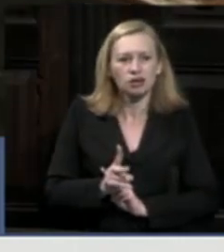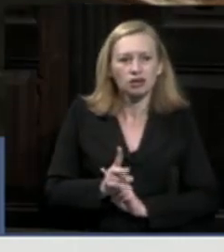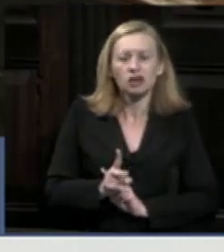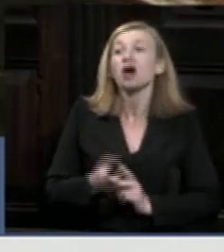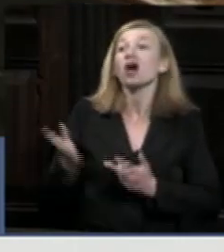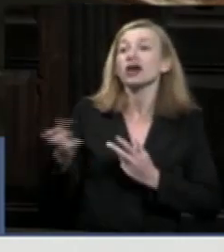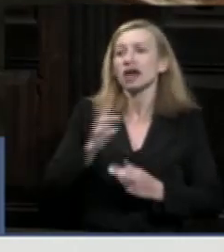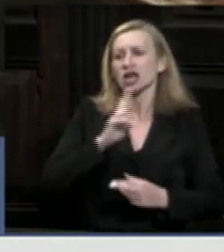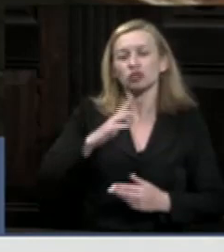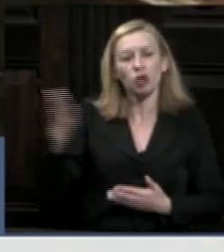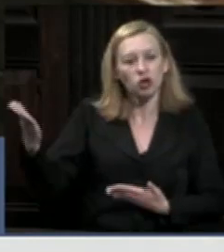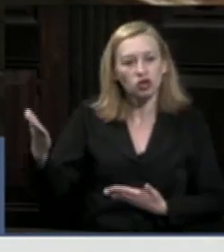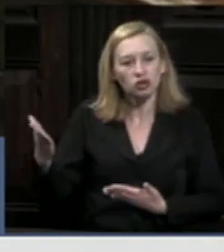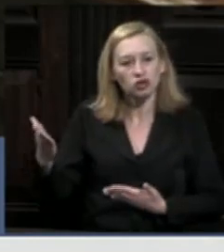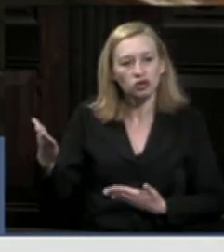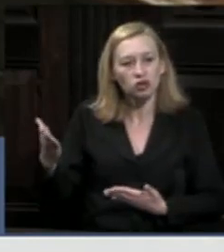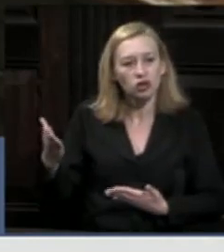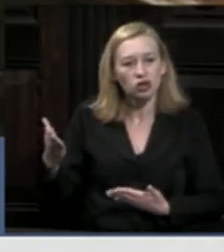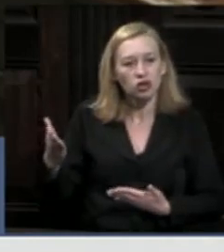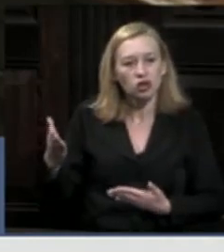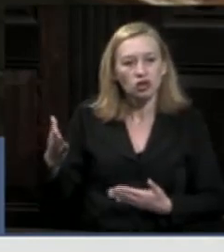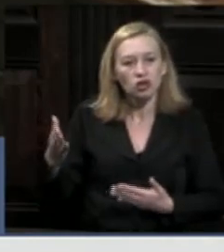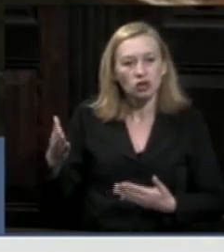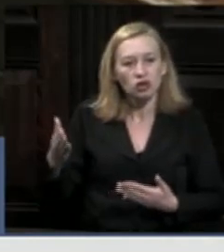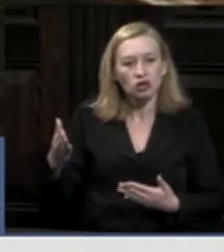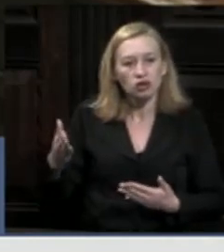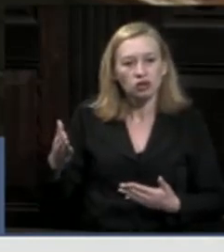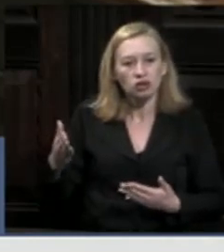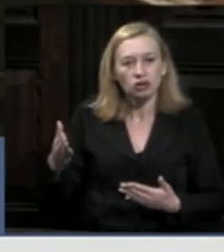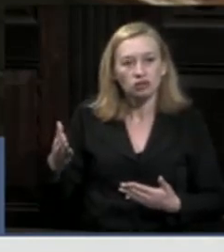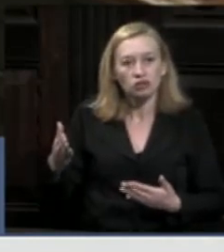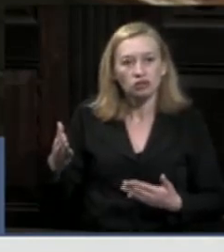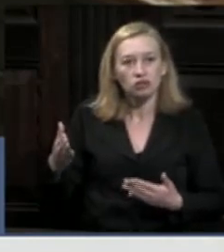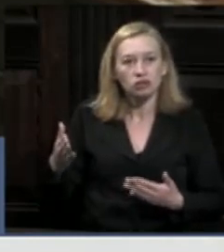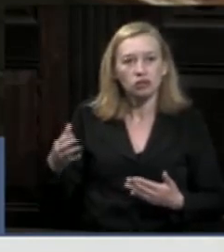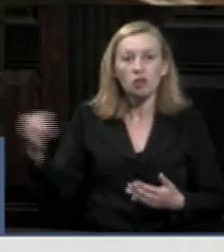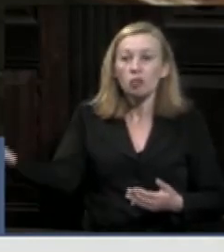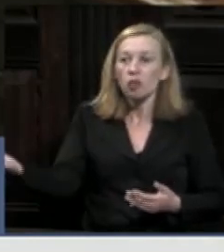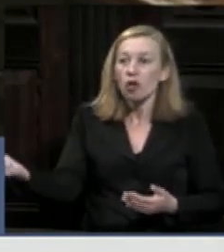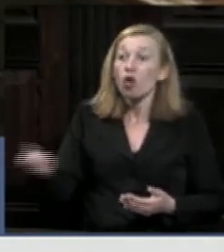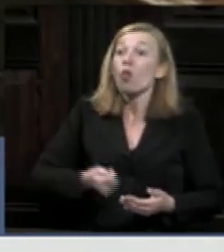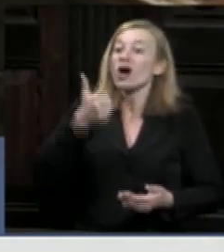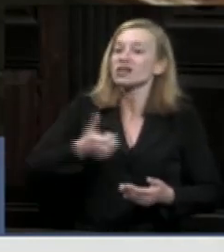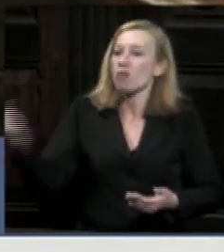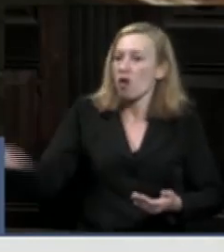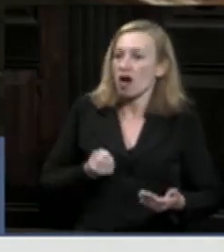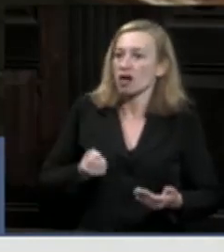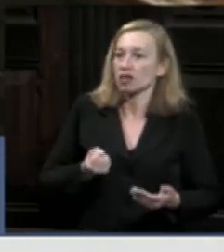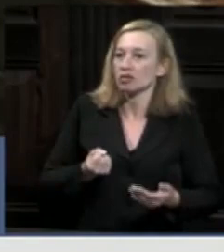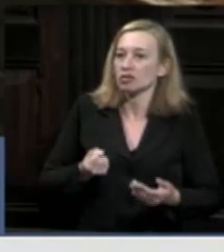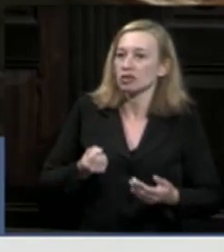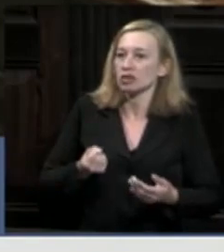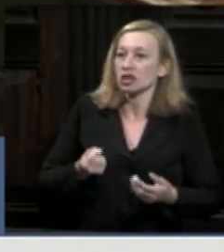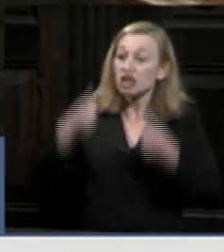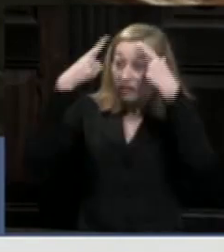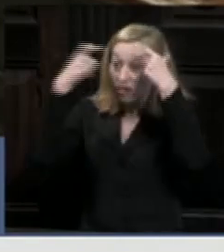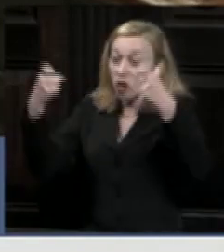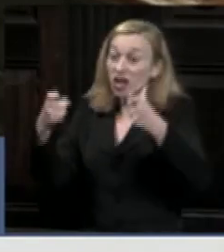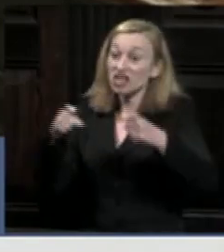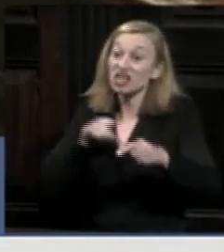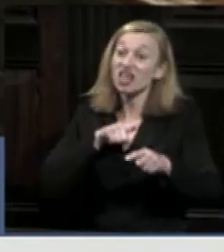resultado ele foi vítima de uma violência que ele combate que tem coragem de